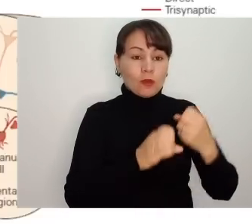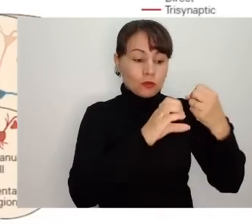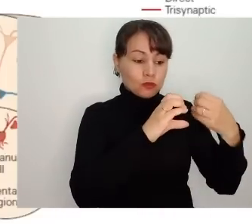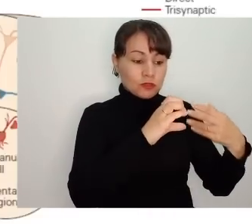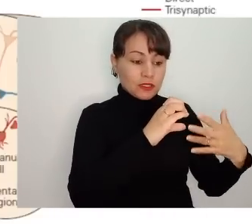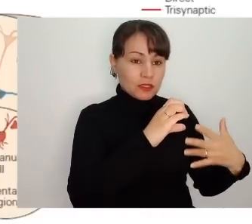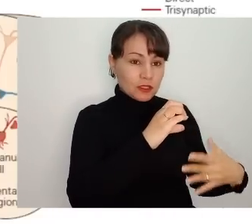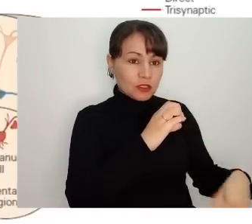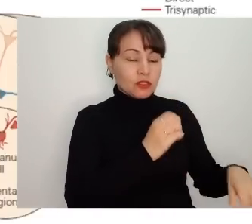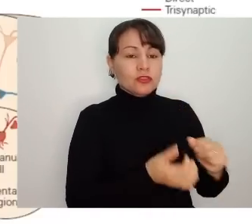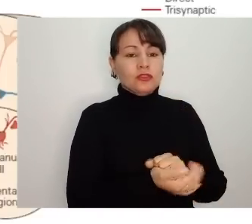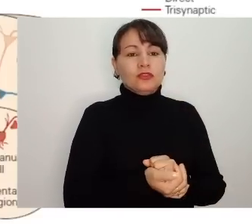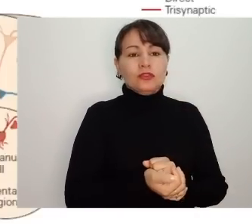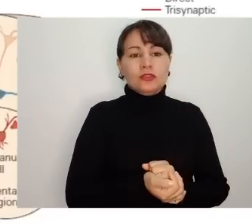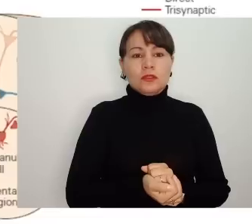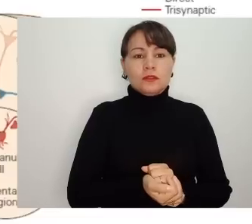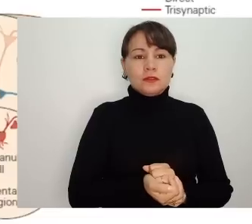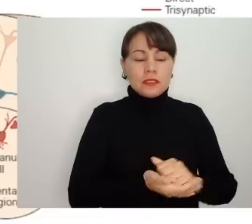sua respectiva